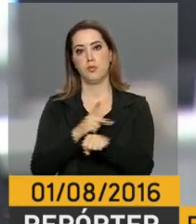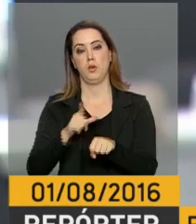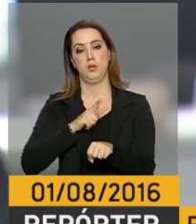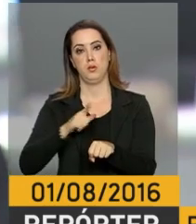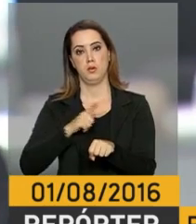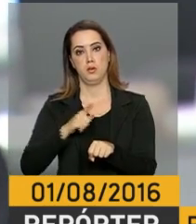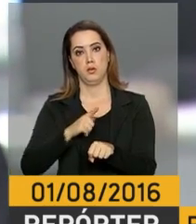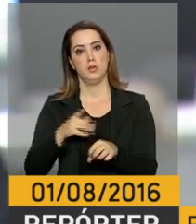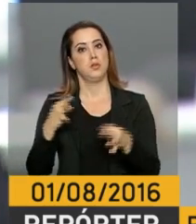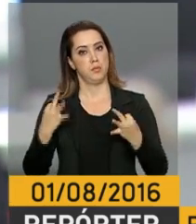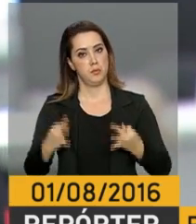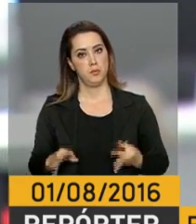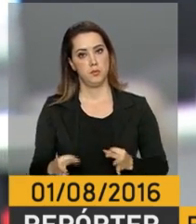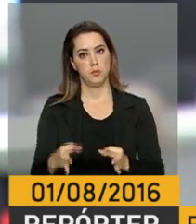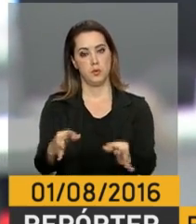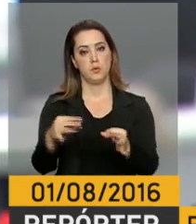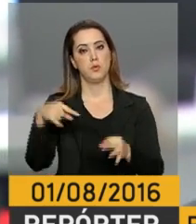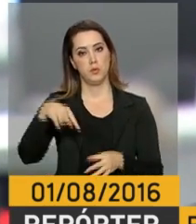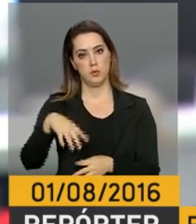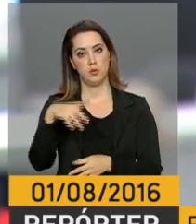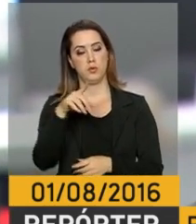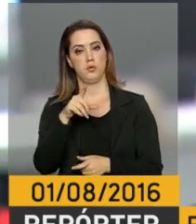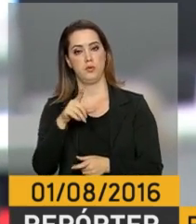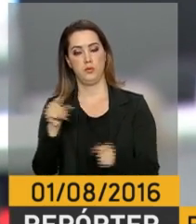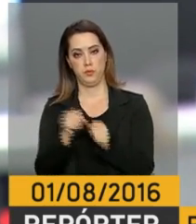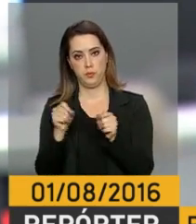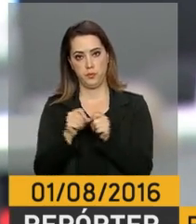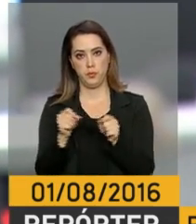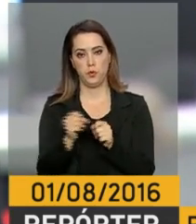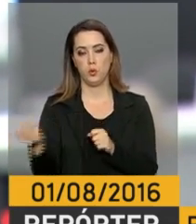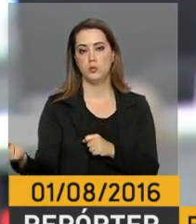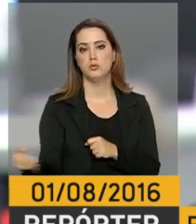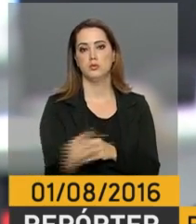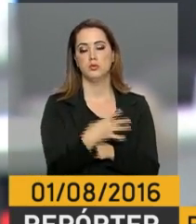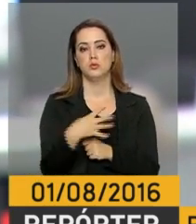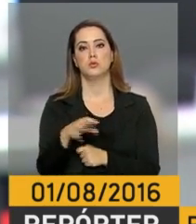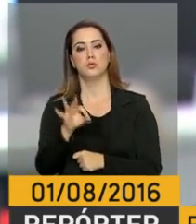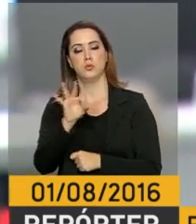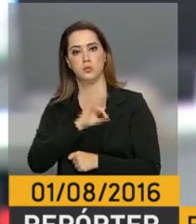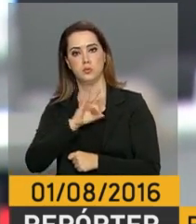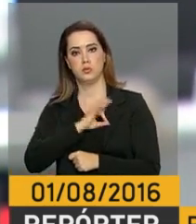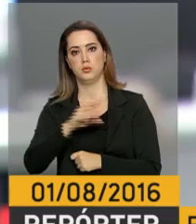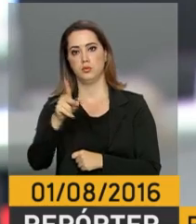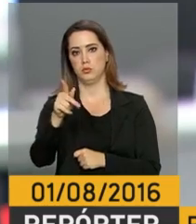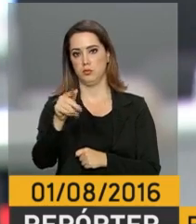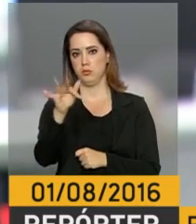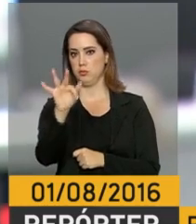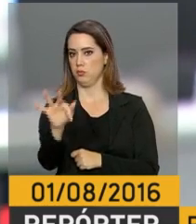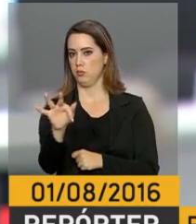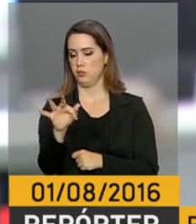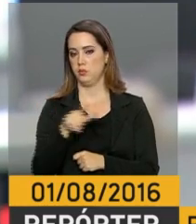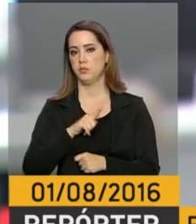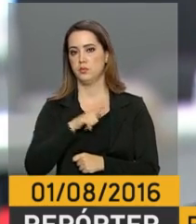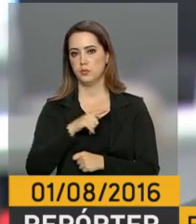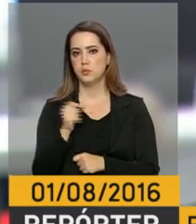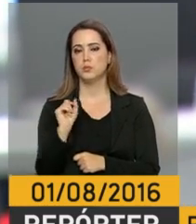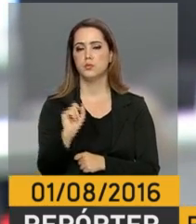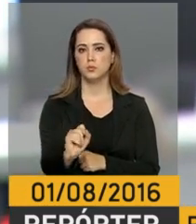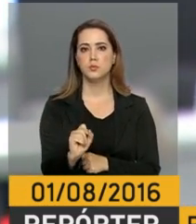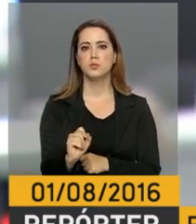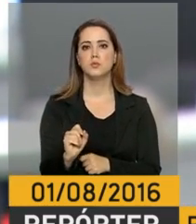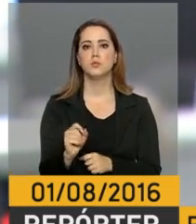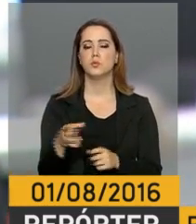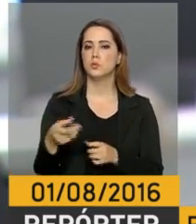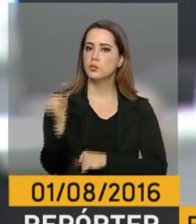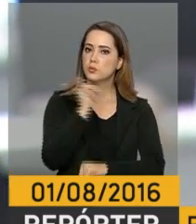desenvolvido aqui pela Polícia Federal, que nós já mostramos nos vários aeroportos que estamos fazendo a checagem final, com